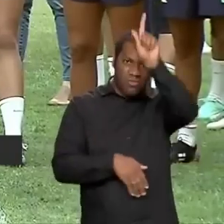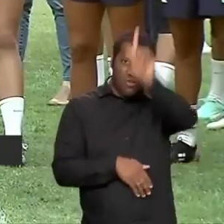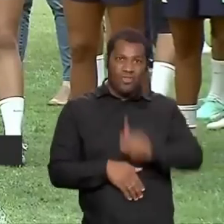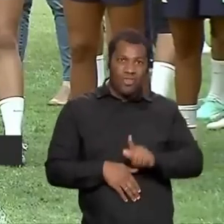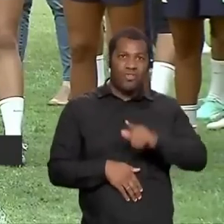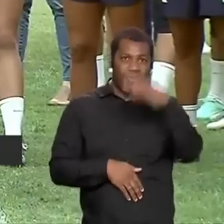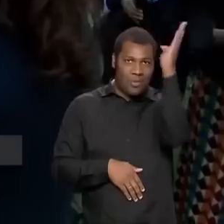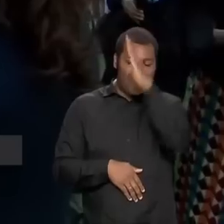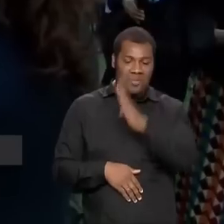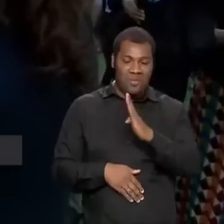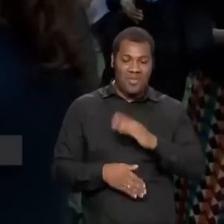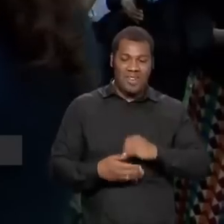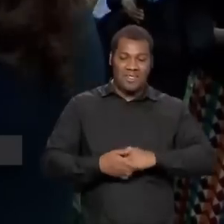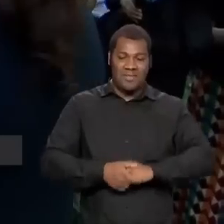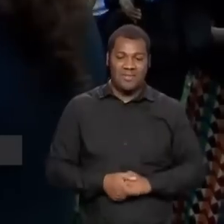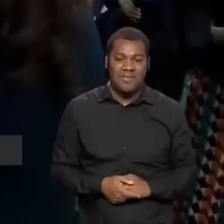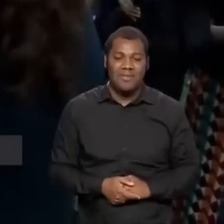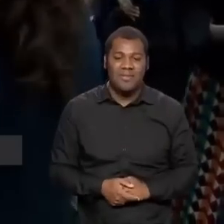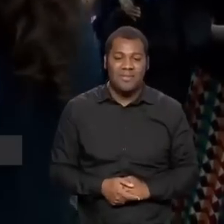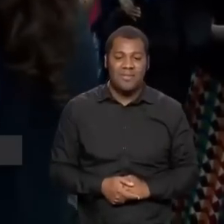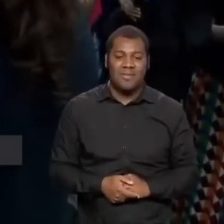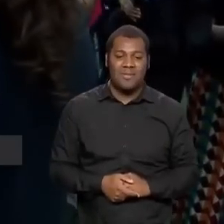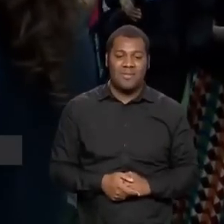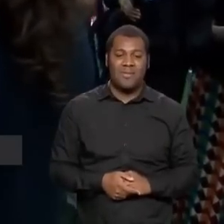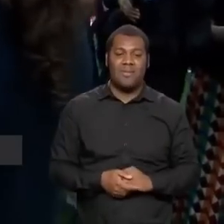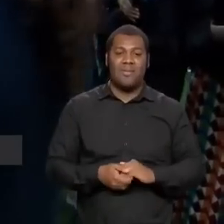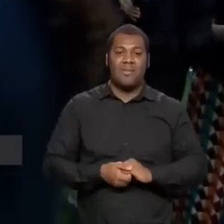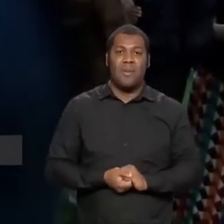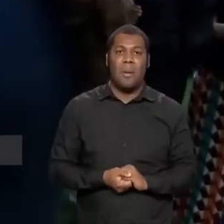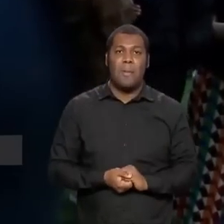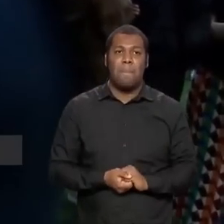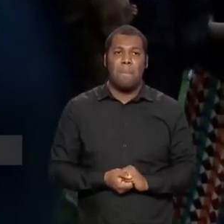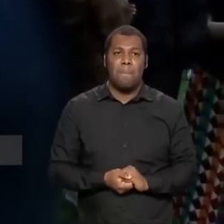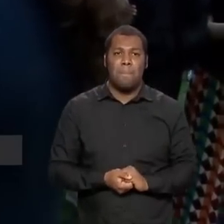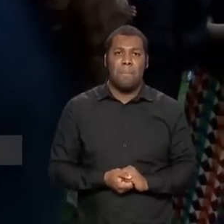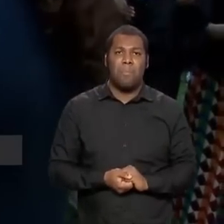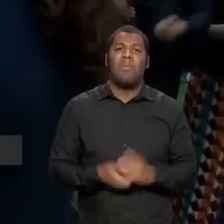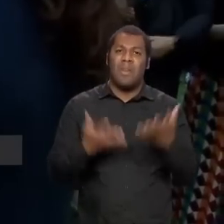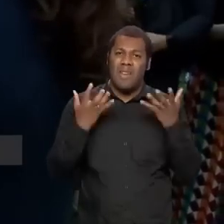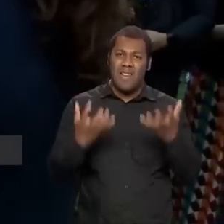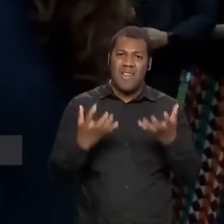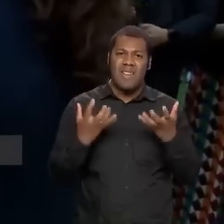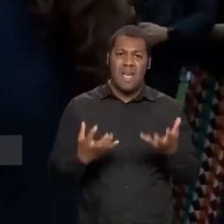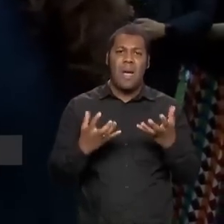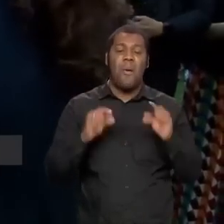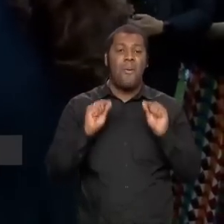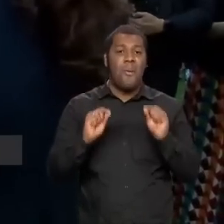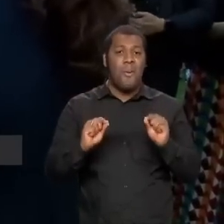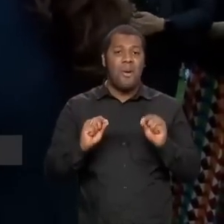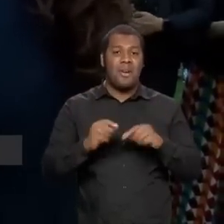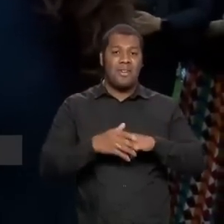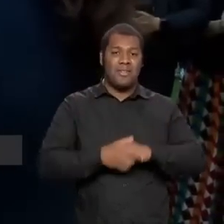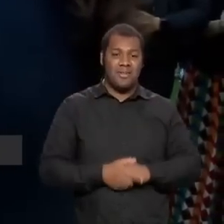nacional e né, nessa linha toda a gente quer ver um cuidado